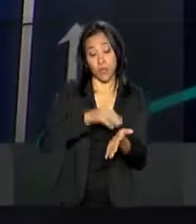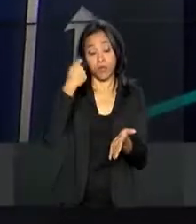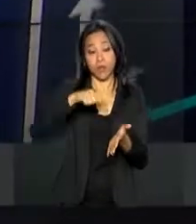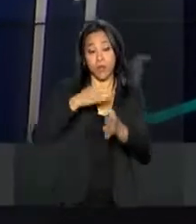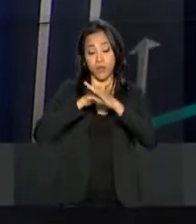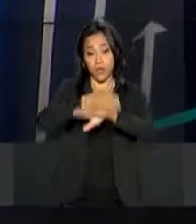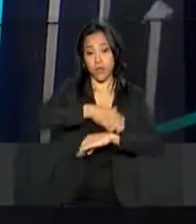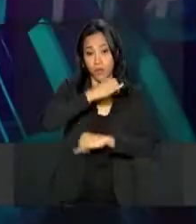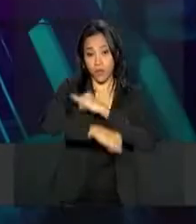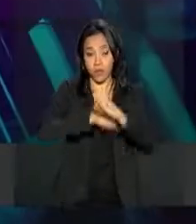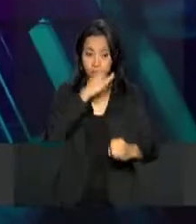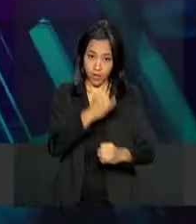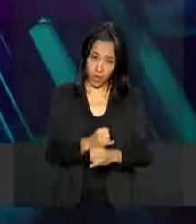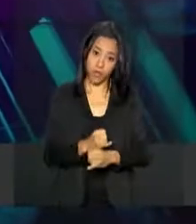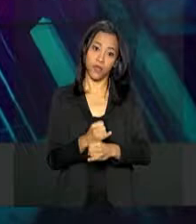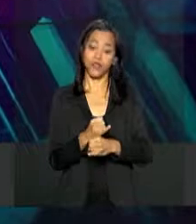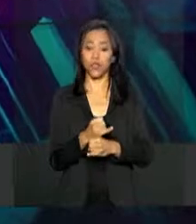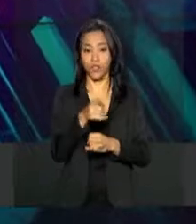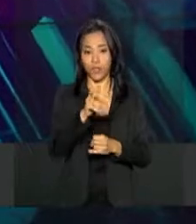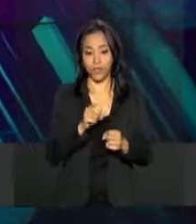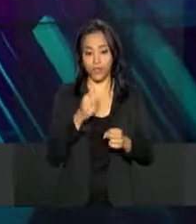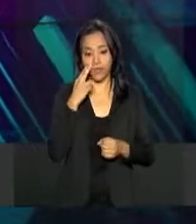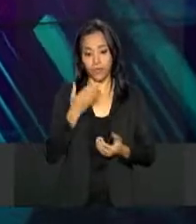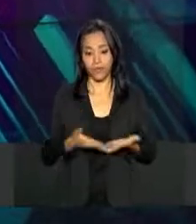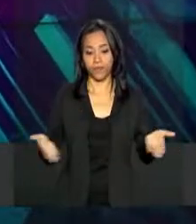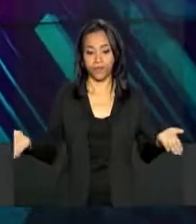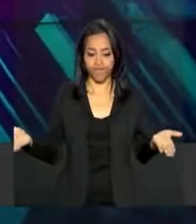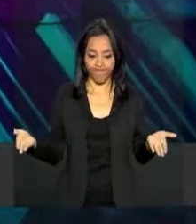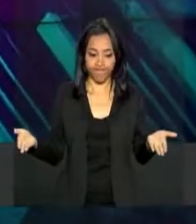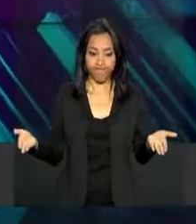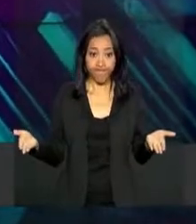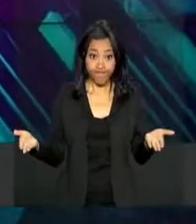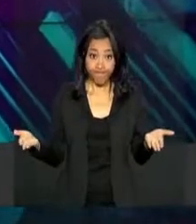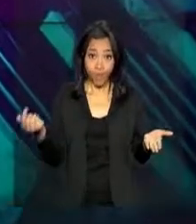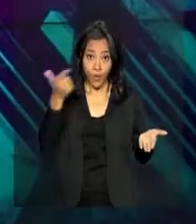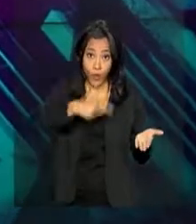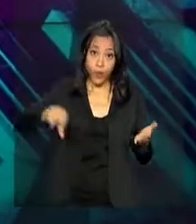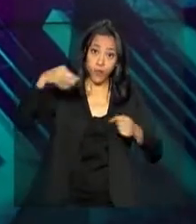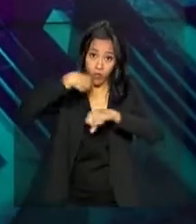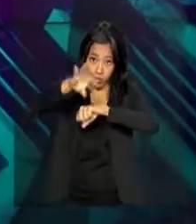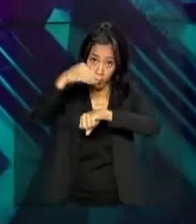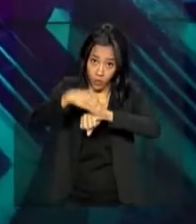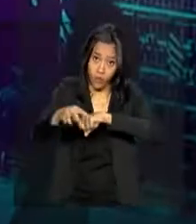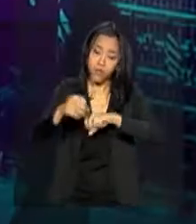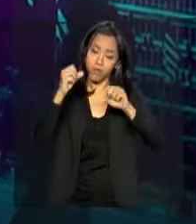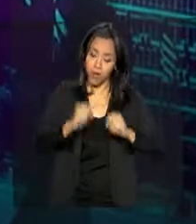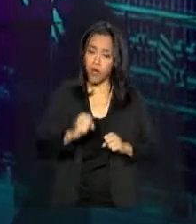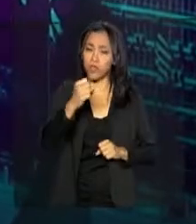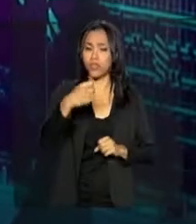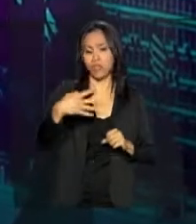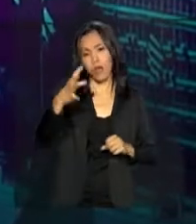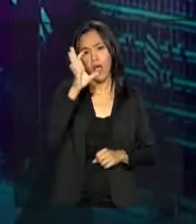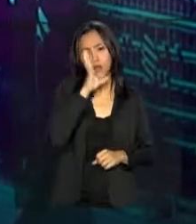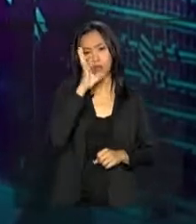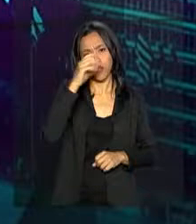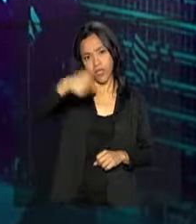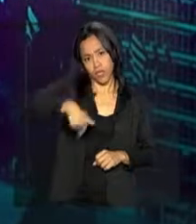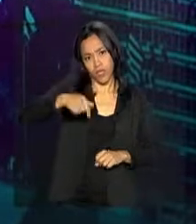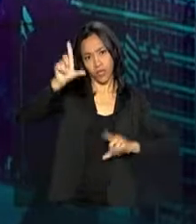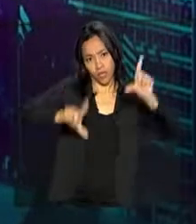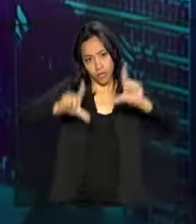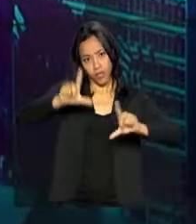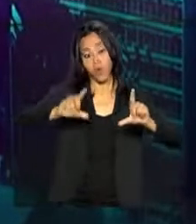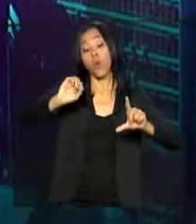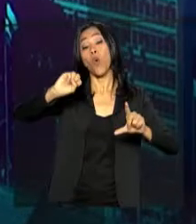site do programa no mais médicos ponto gov.br outras informações você acompanha ao longo da nossa programação ou ao meio